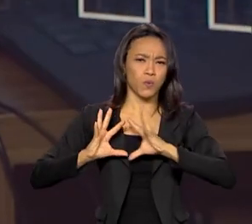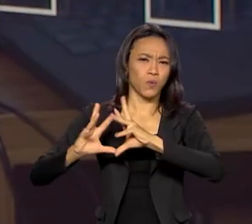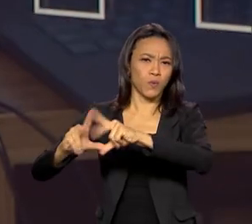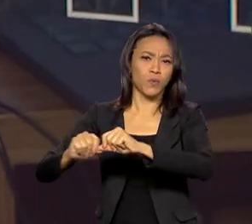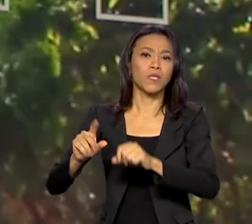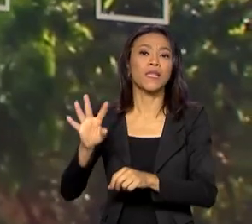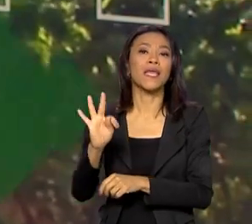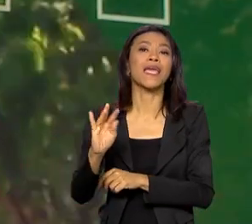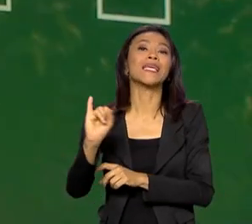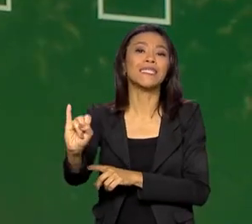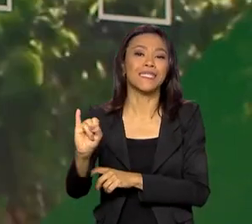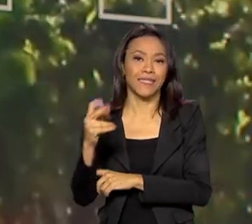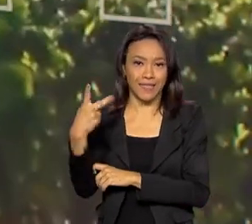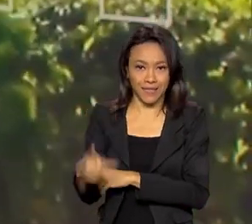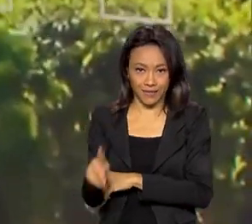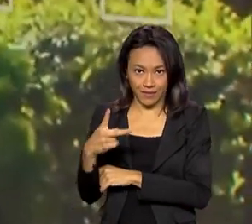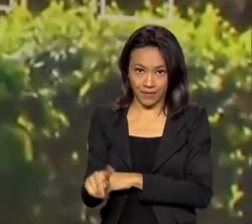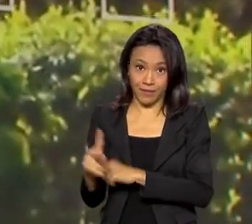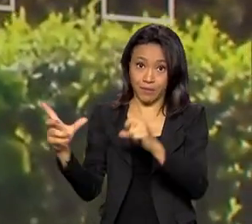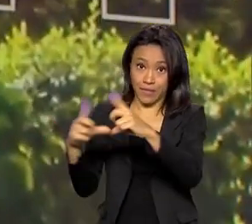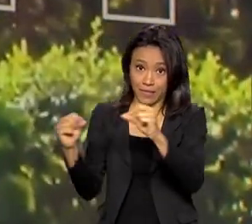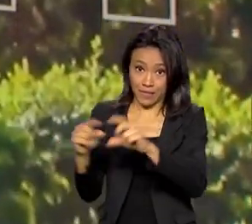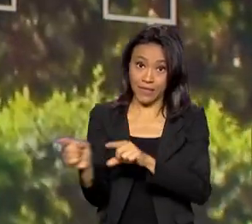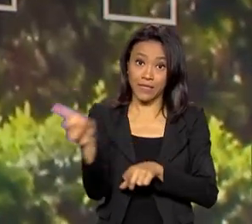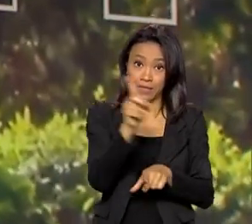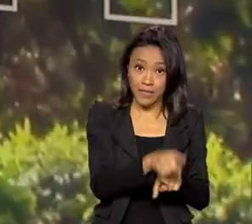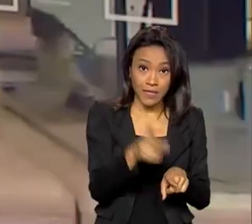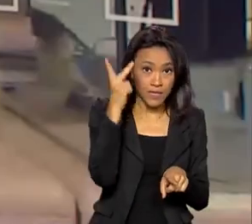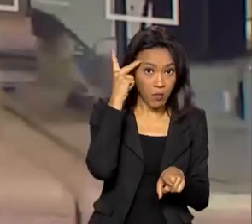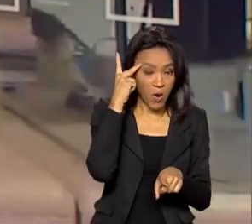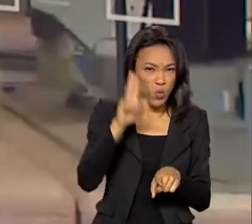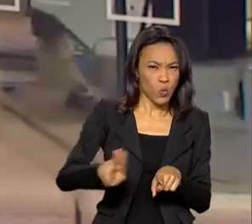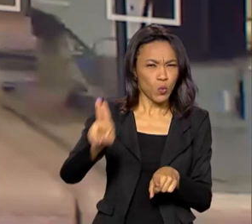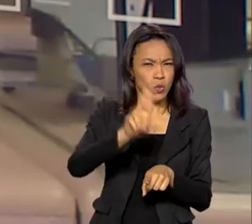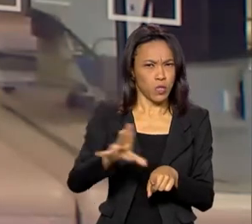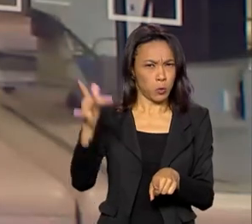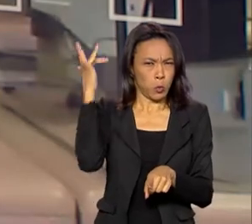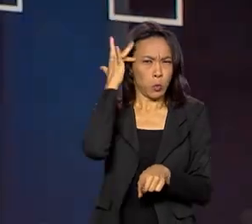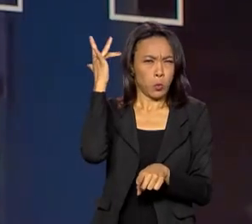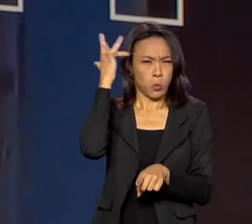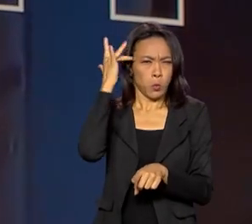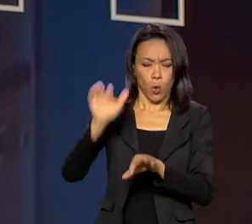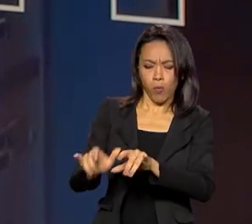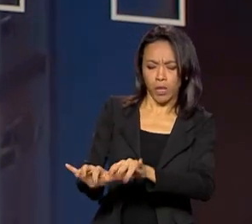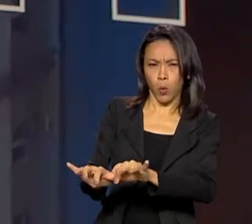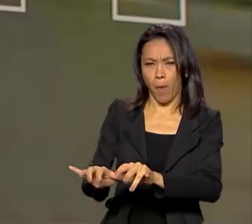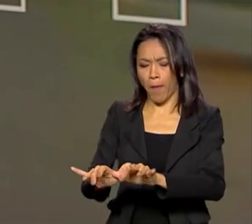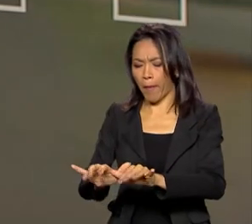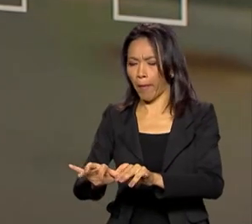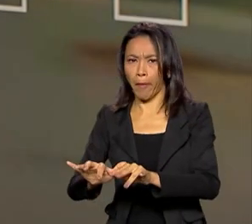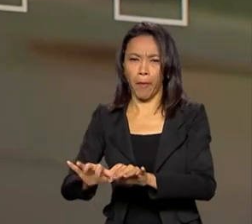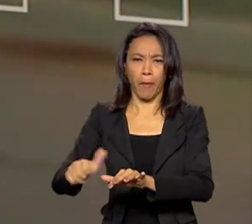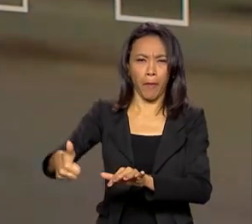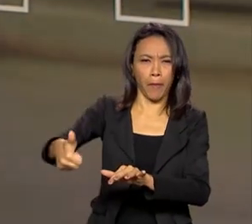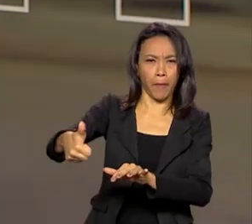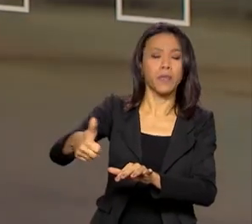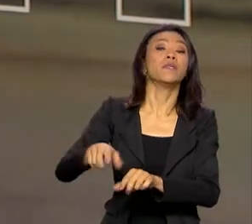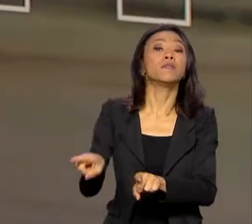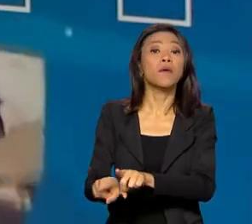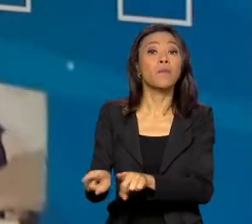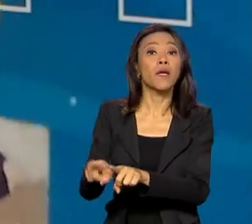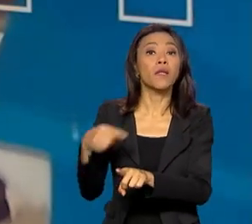TI aqui de Brasília e de São Paulo com supercomputadores modernos, e não só isso, distribuindo